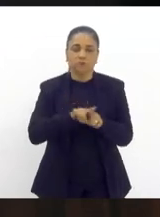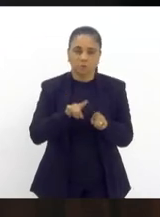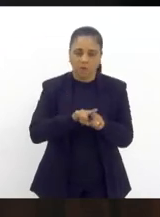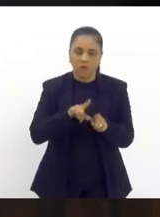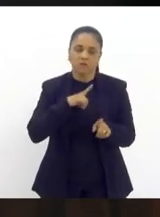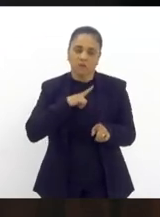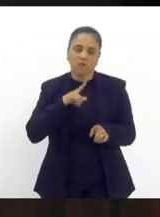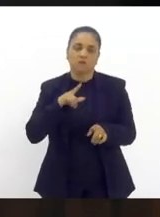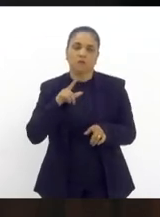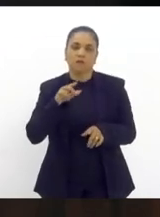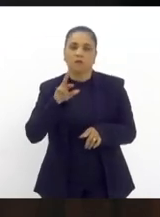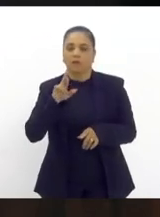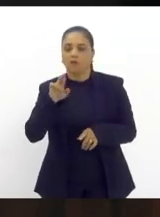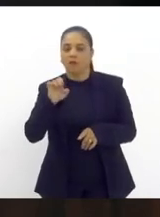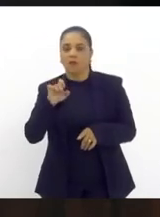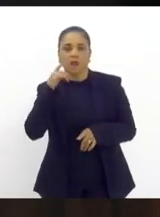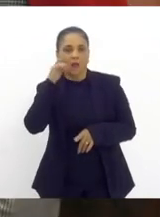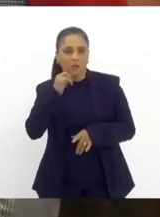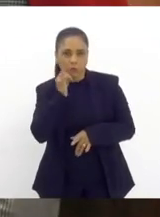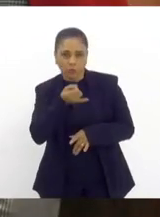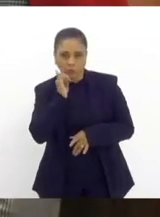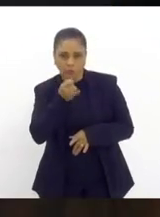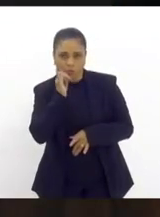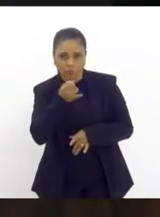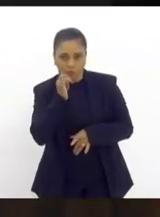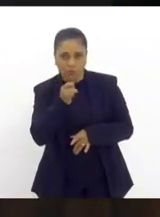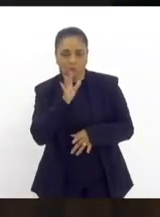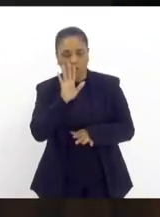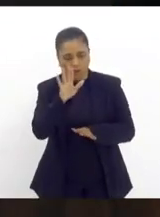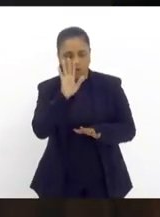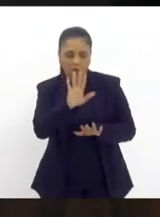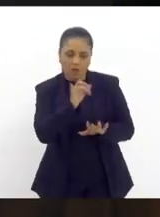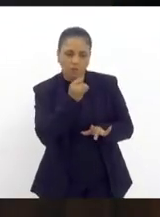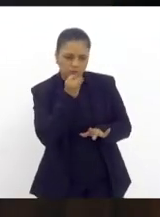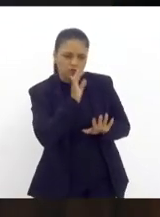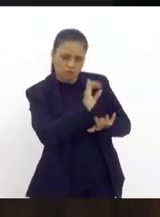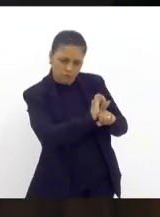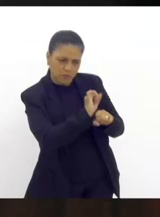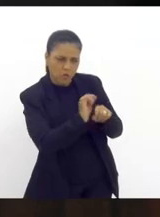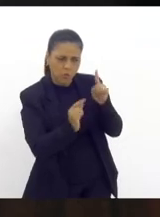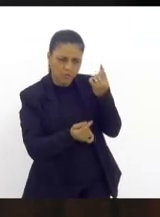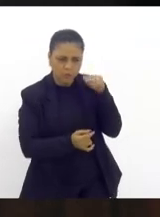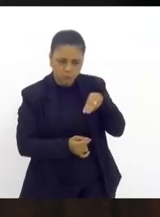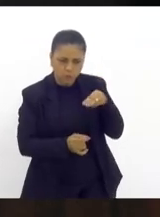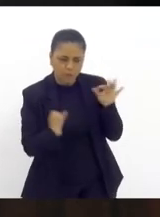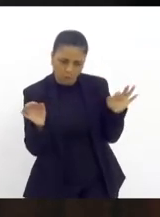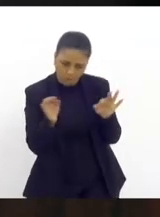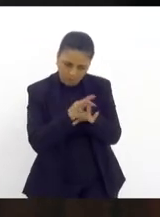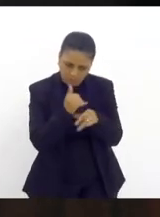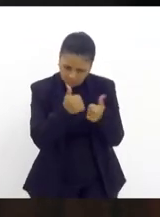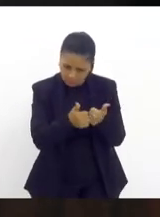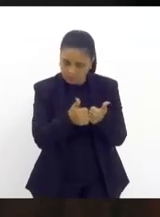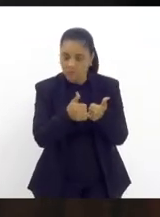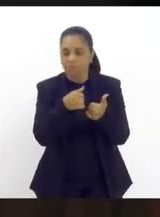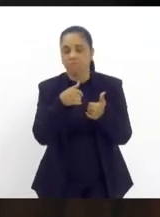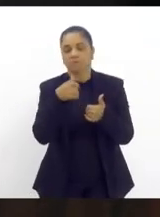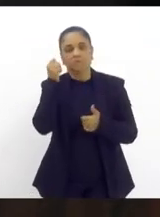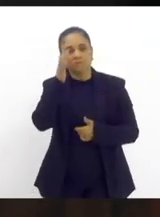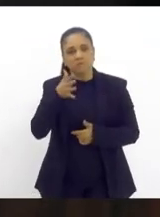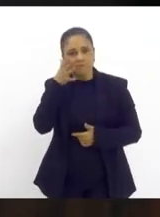mas é só trazer um produto só um minutinho para mim concluir aqui a minha fala